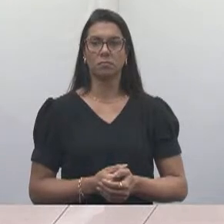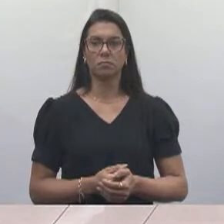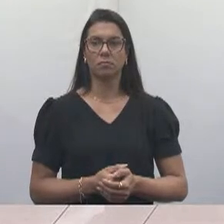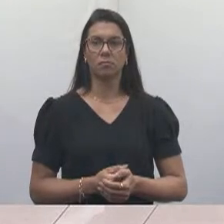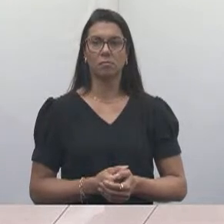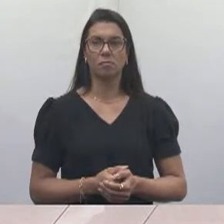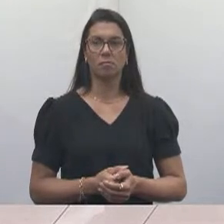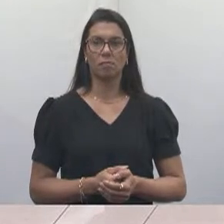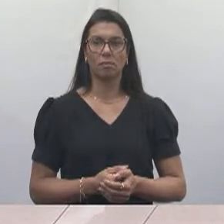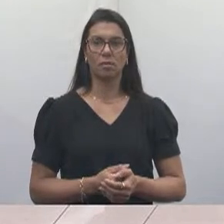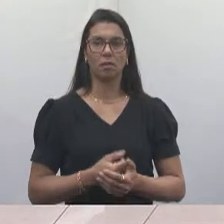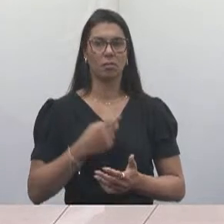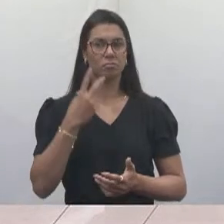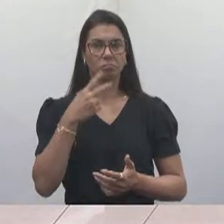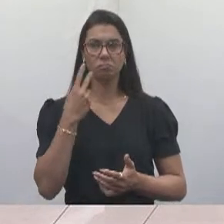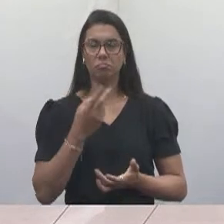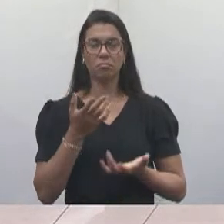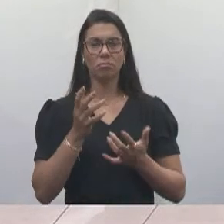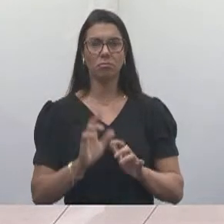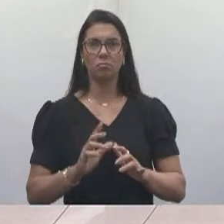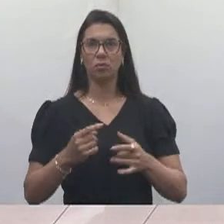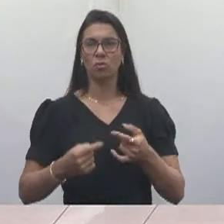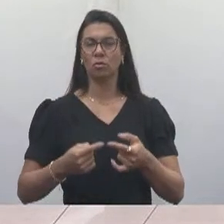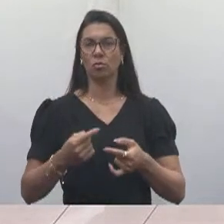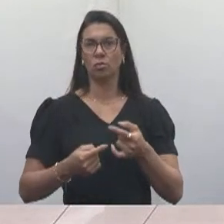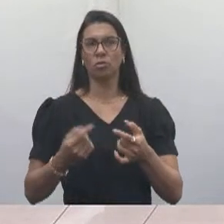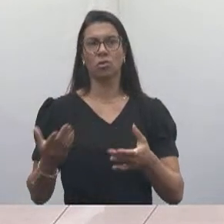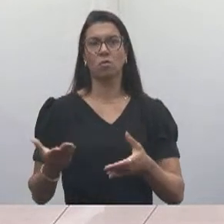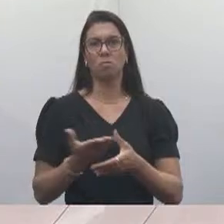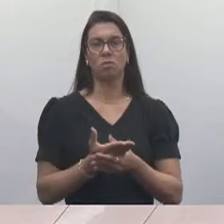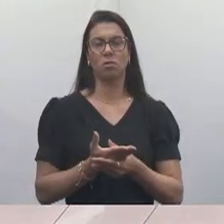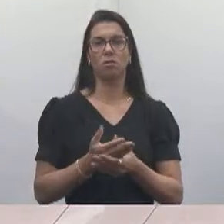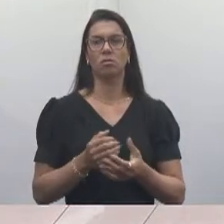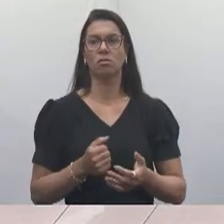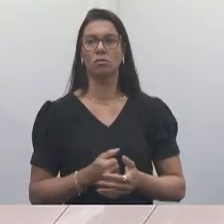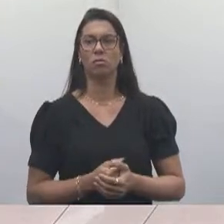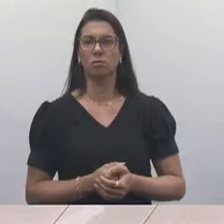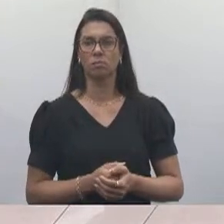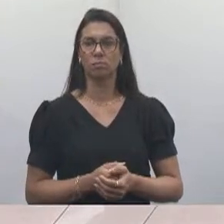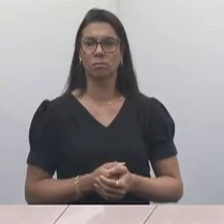Não havendo mais nenhum vereador desejando discutir a matéria, por favor.